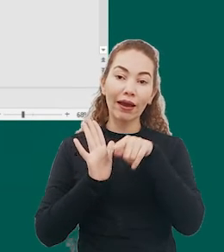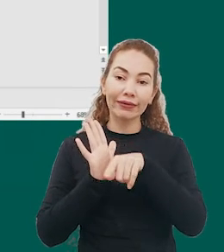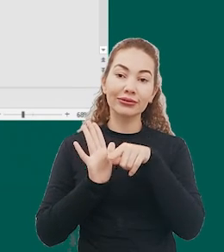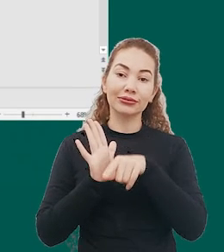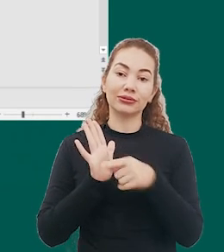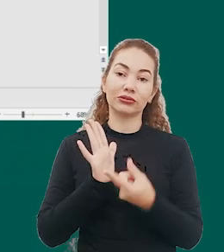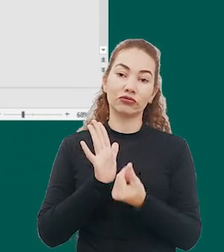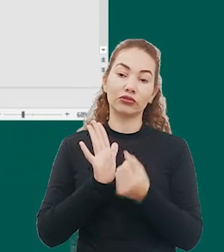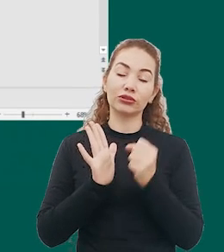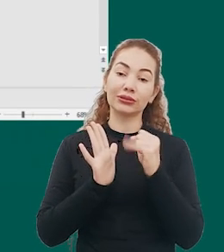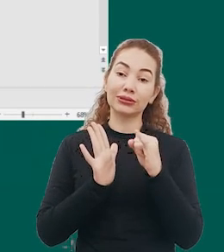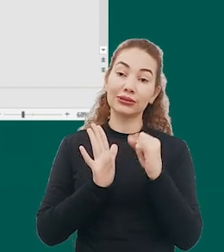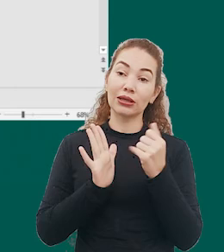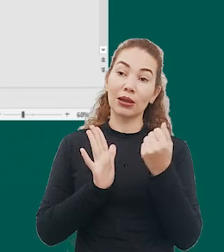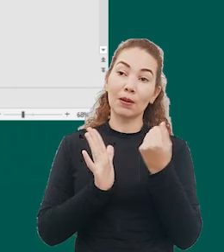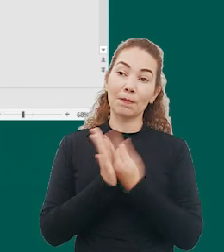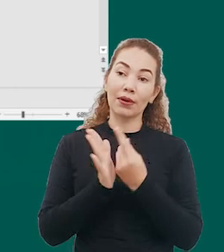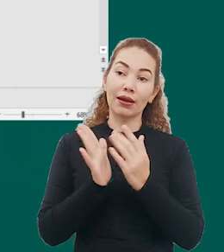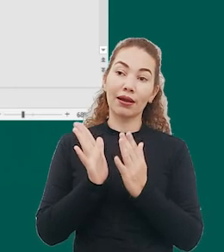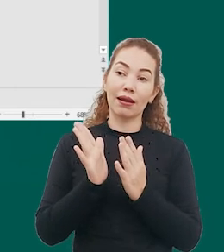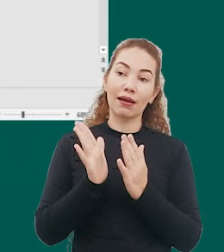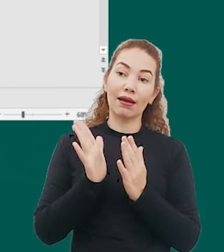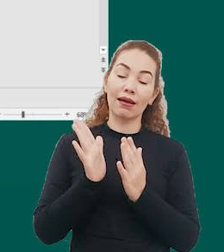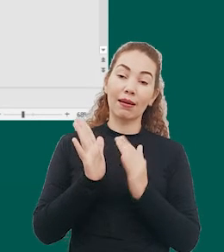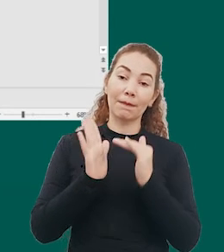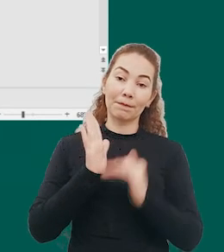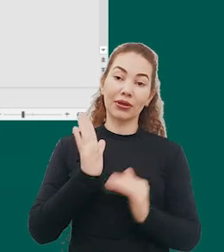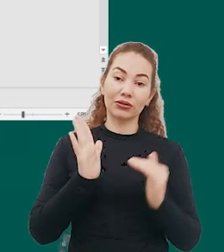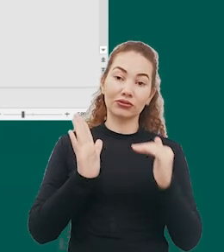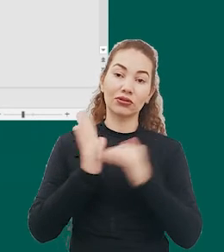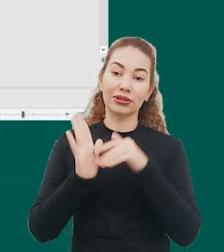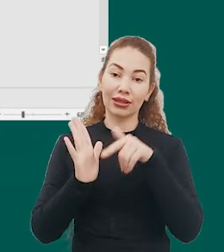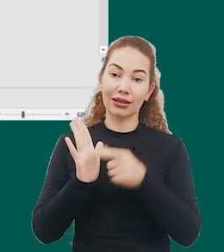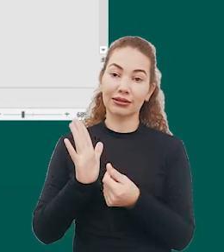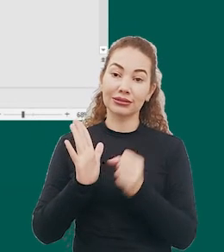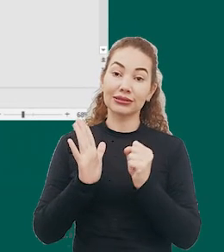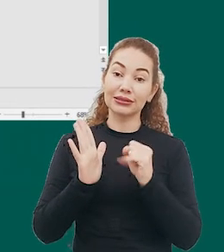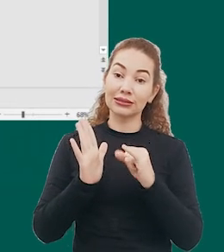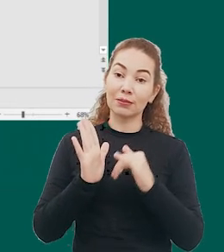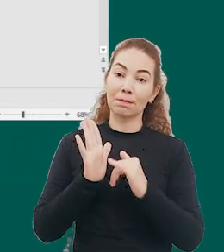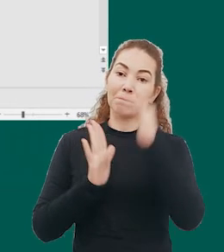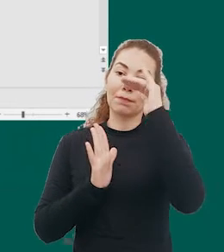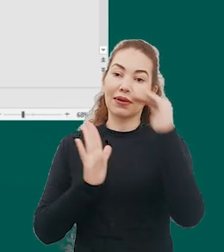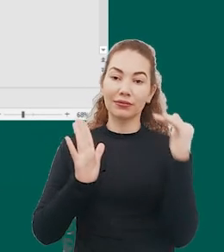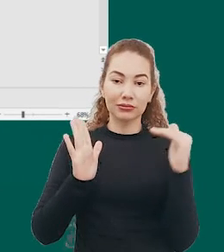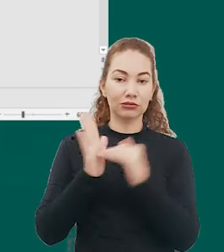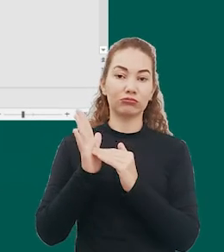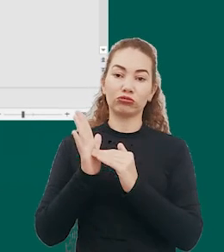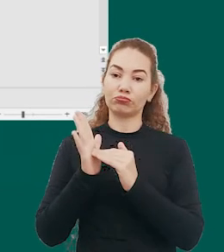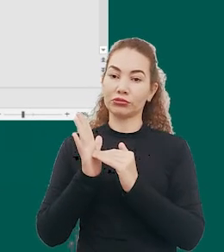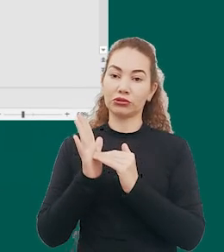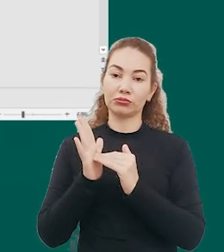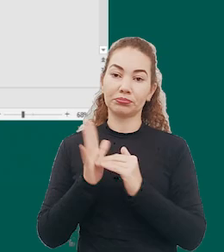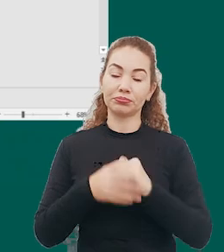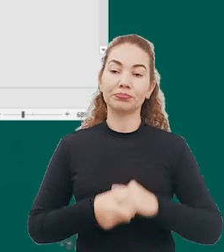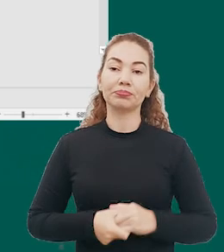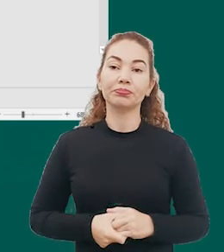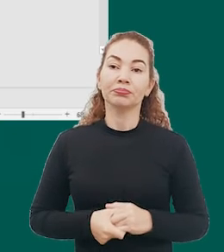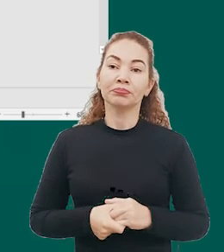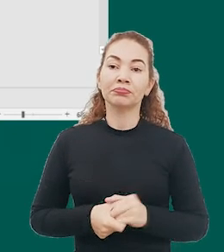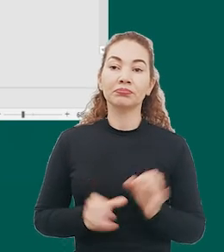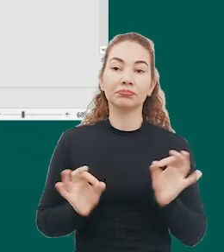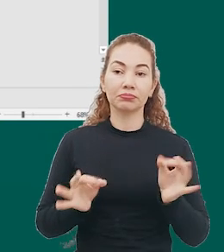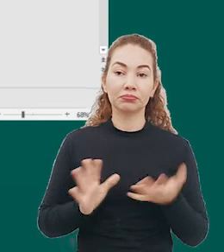paguei menos, é sempre até este limite. Se foi a mais, vai ficar nesse limite aqui,